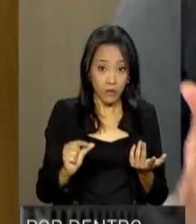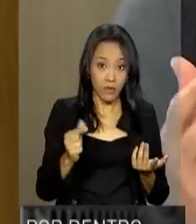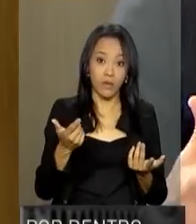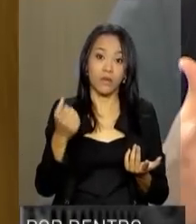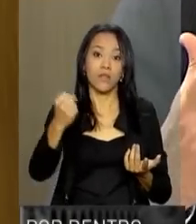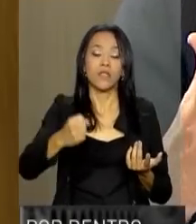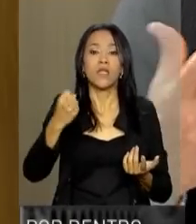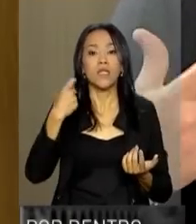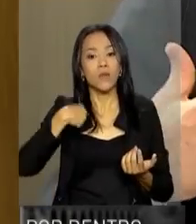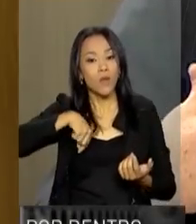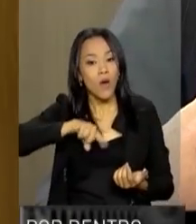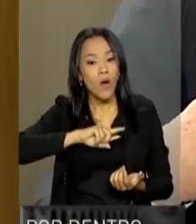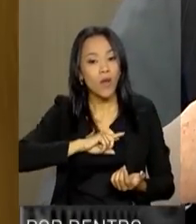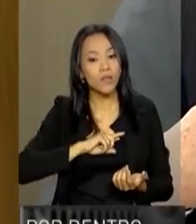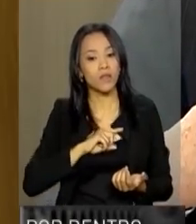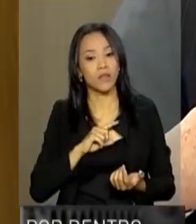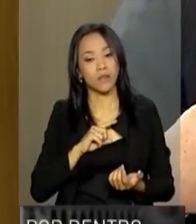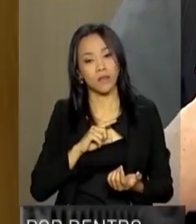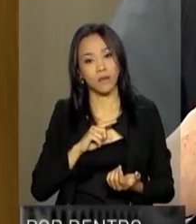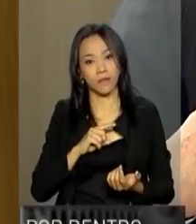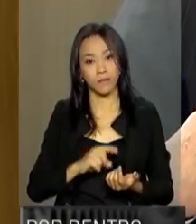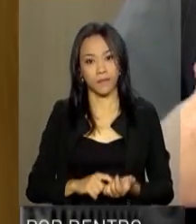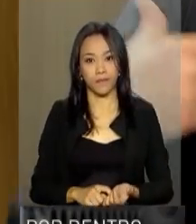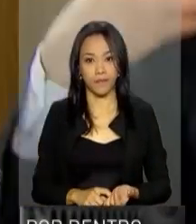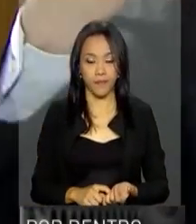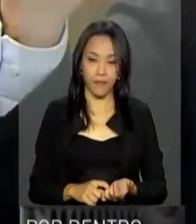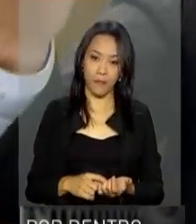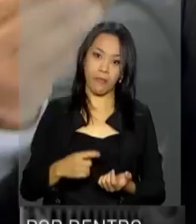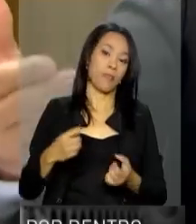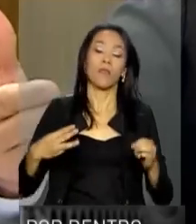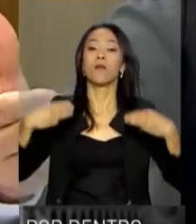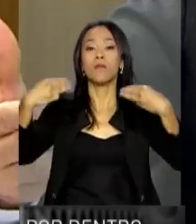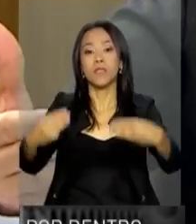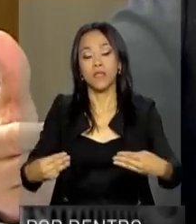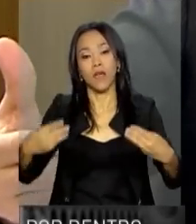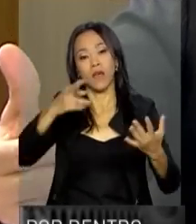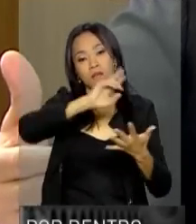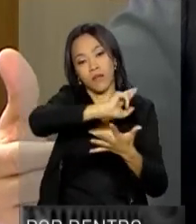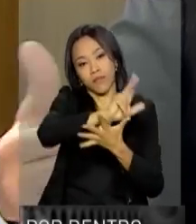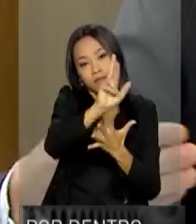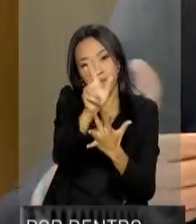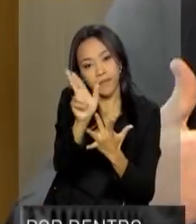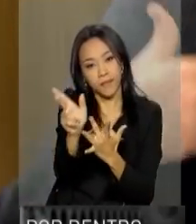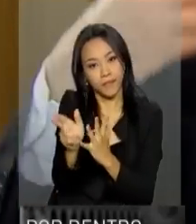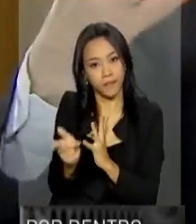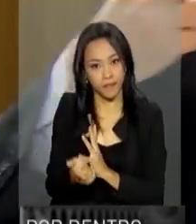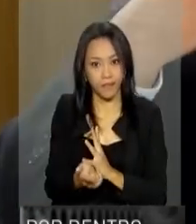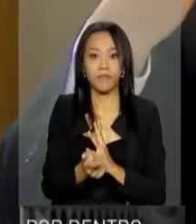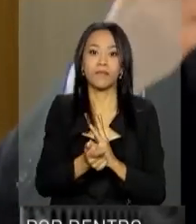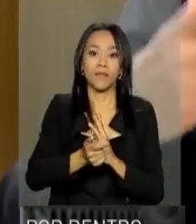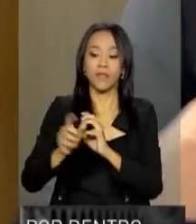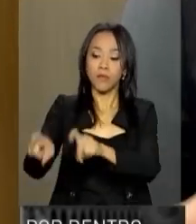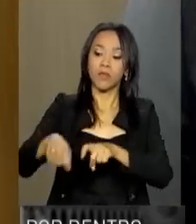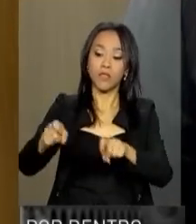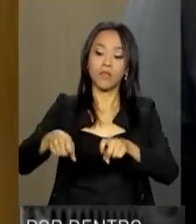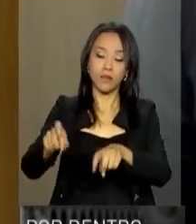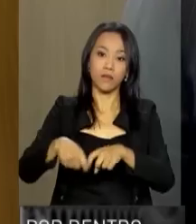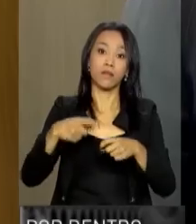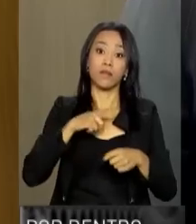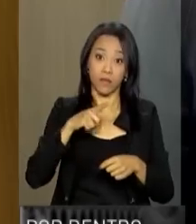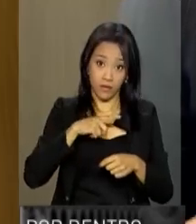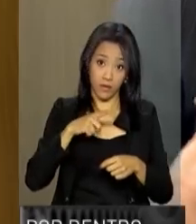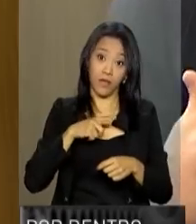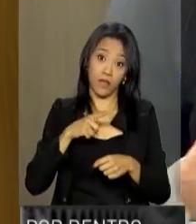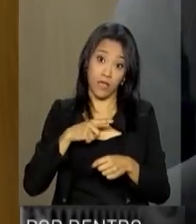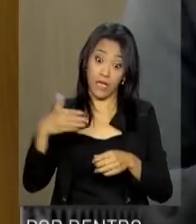da gente entrar no e nós estamos mesmo o ministério além das ações do ministério da agricultura é de controle dessa entrada desordenada